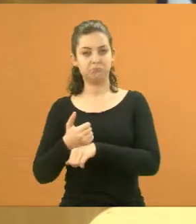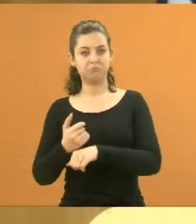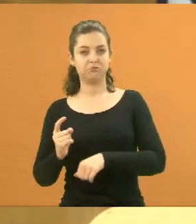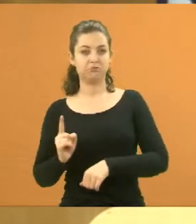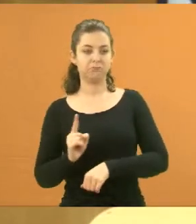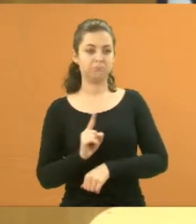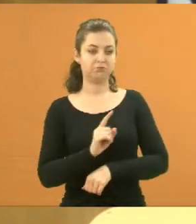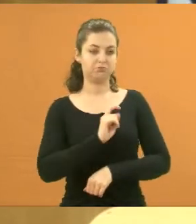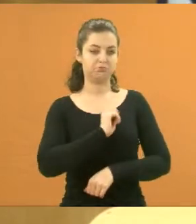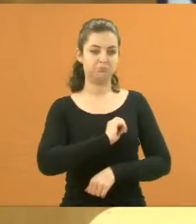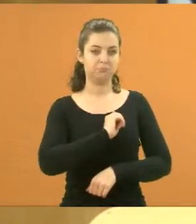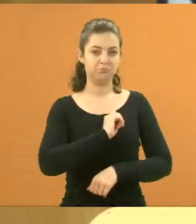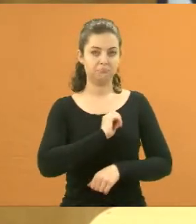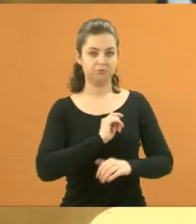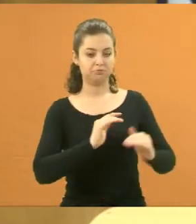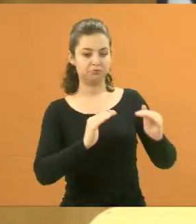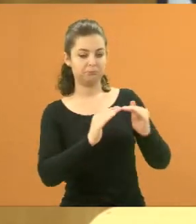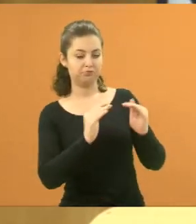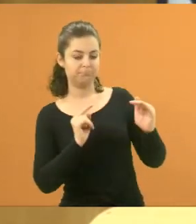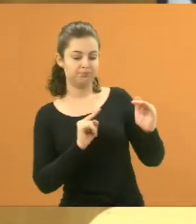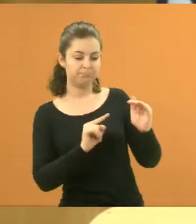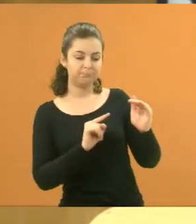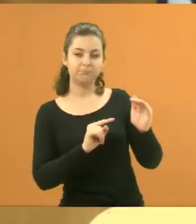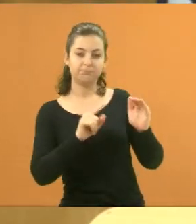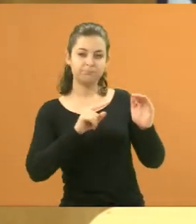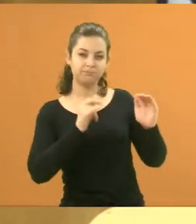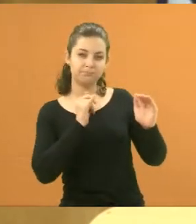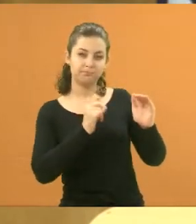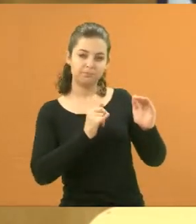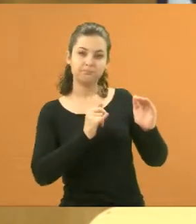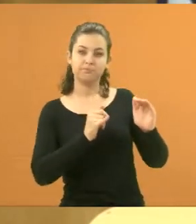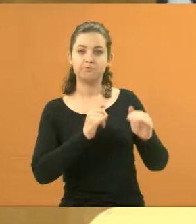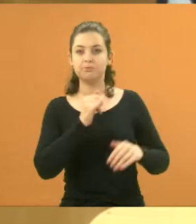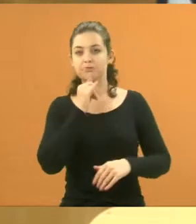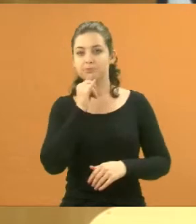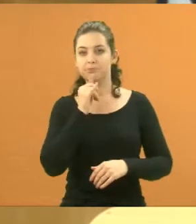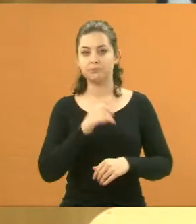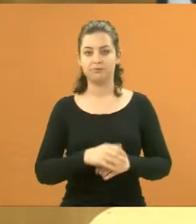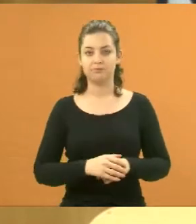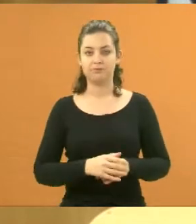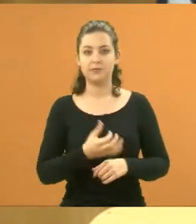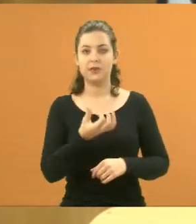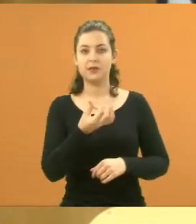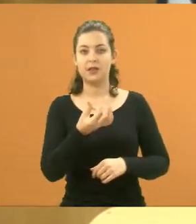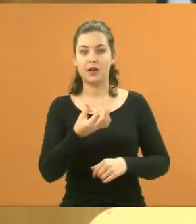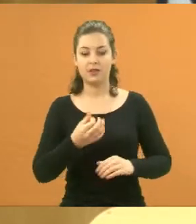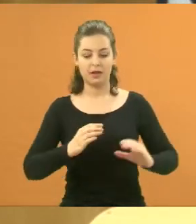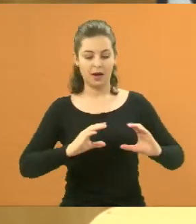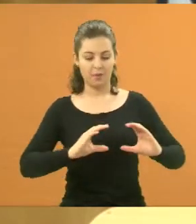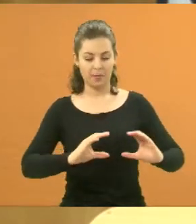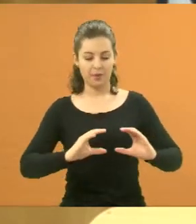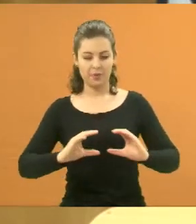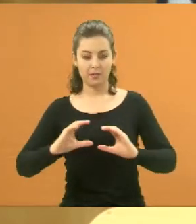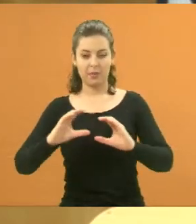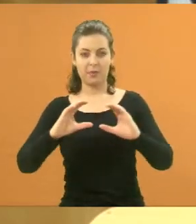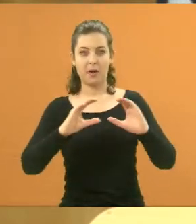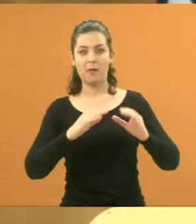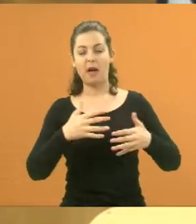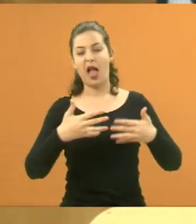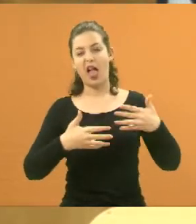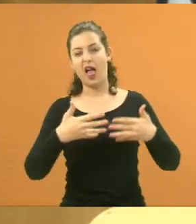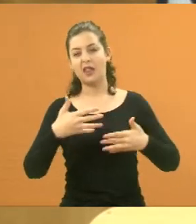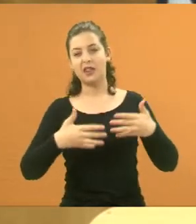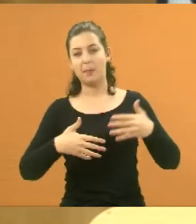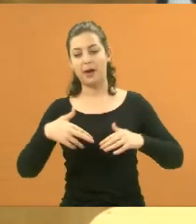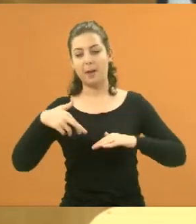casa de alguém, na calçada, e acaba fazendo uma notificação por causa, por exemplo, de meia dúzia de blocos na calçada, e diz que está interrompendo o